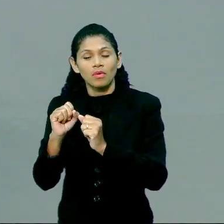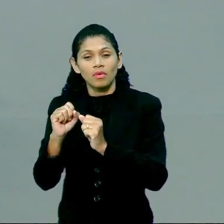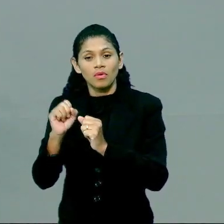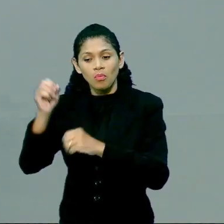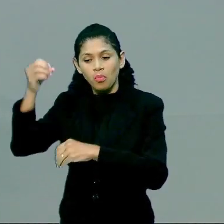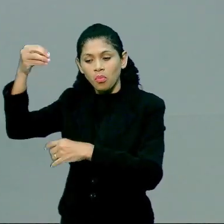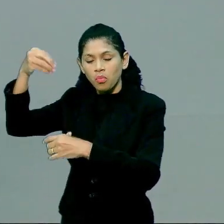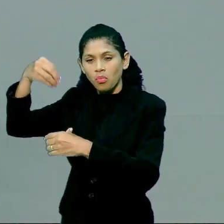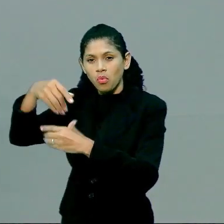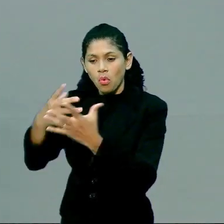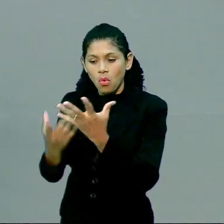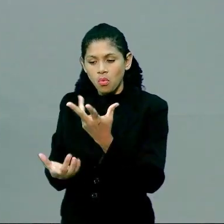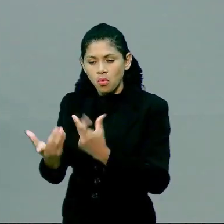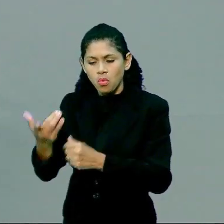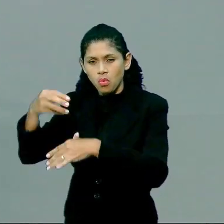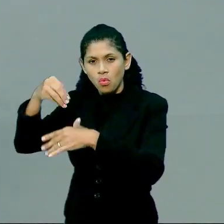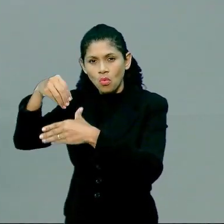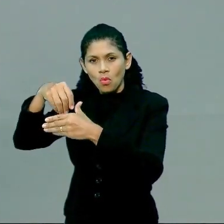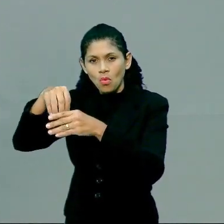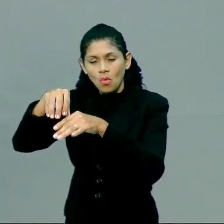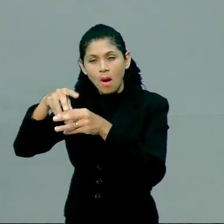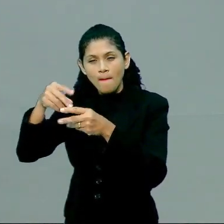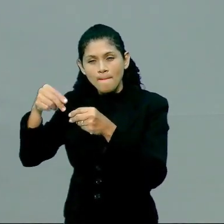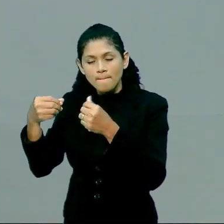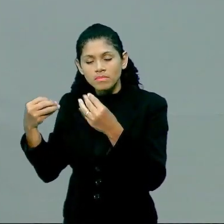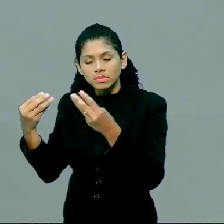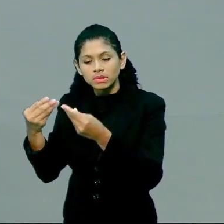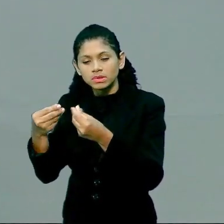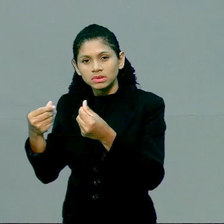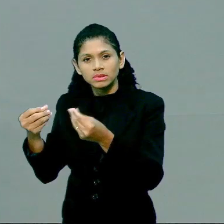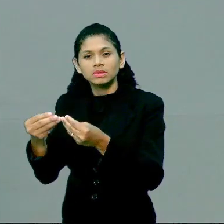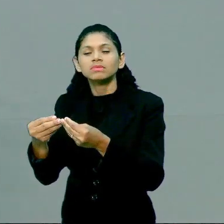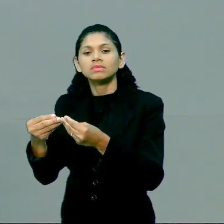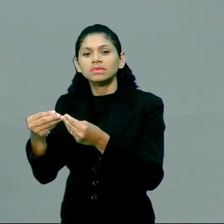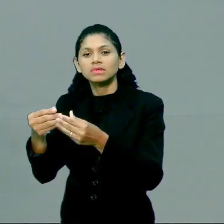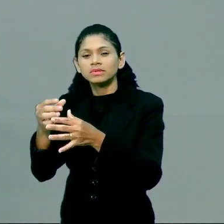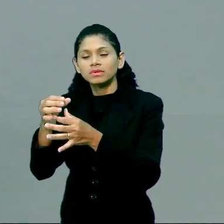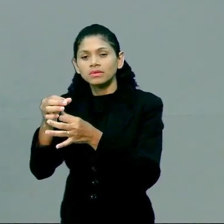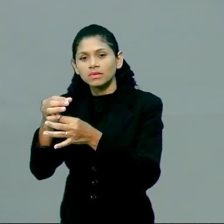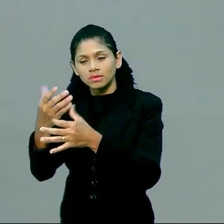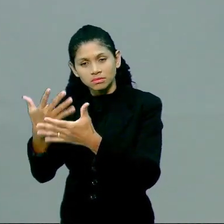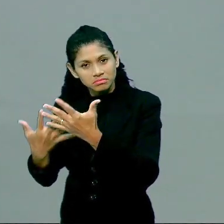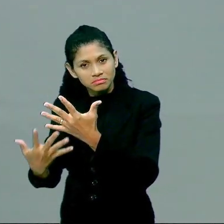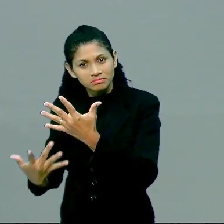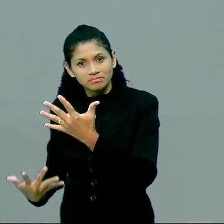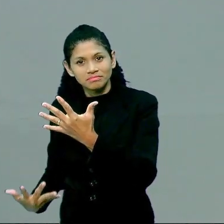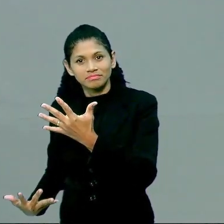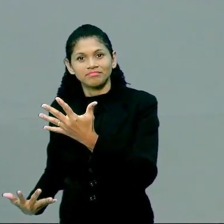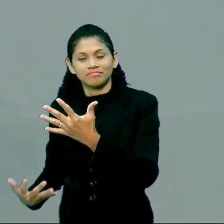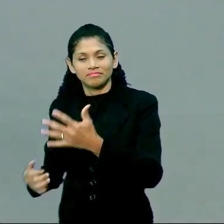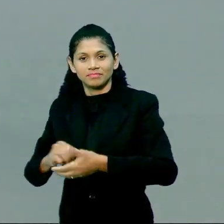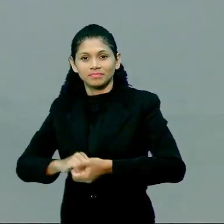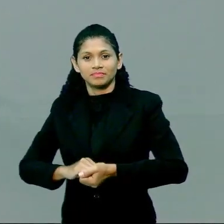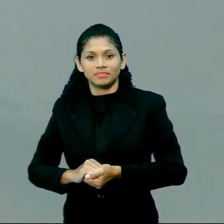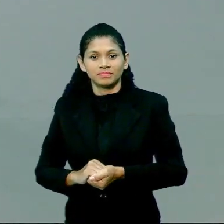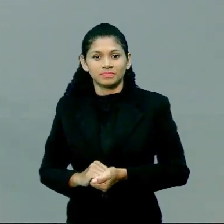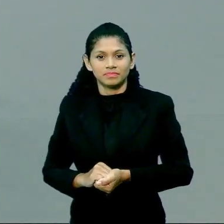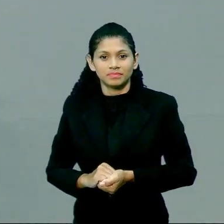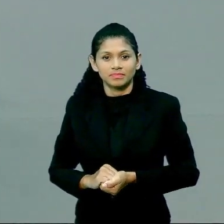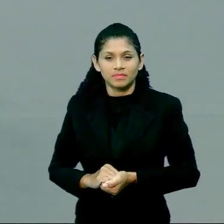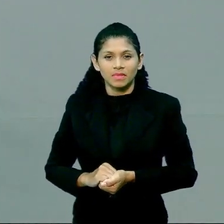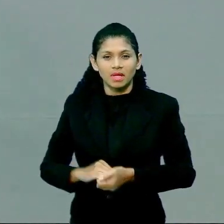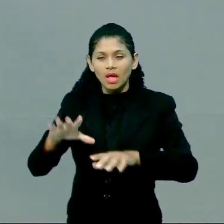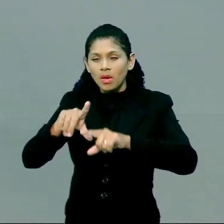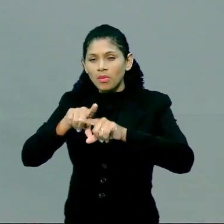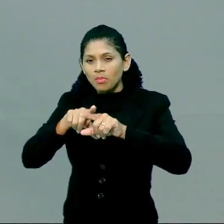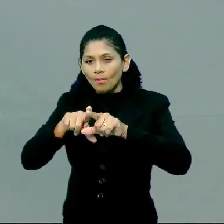ele pede ele a Constância fica mais fino Então se costuma também fazer essa escorrido né